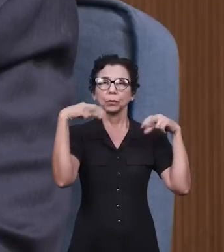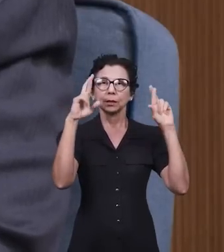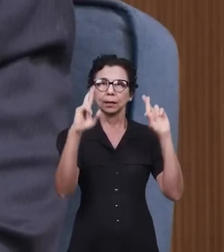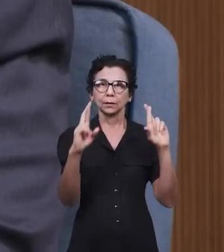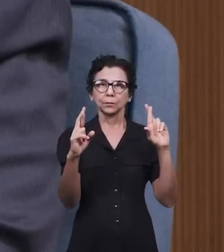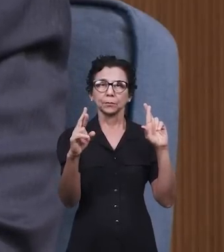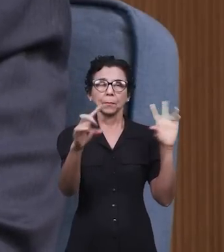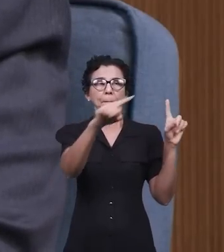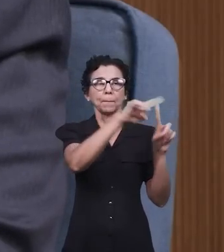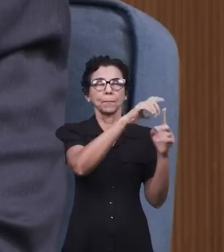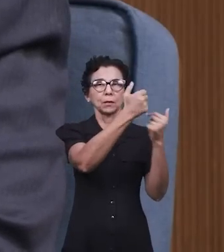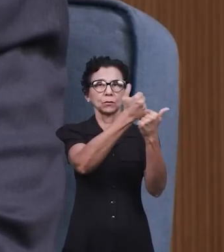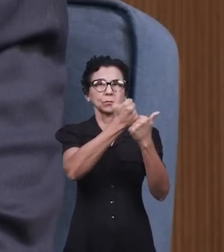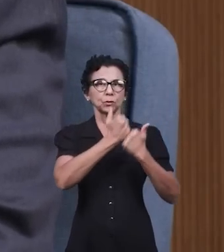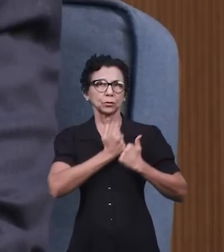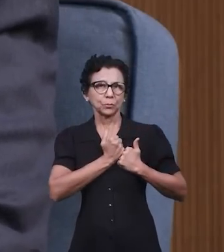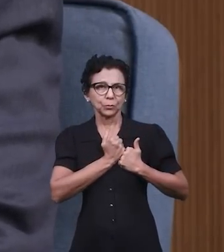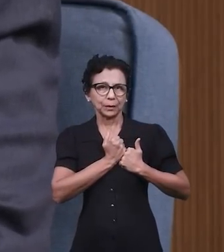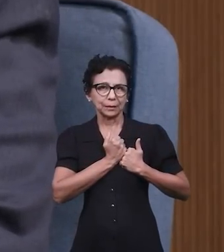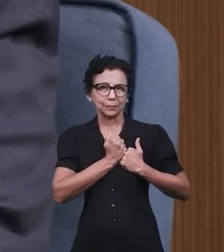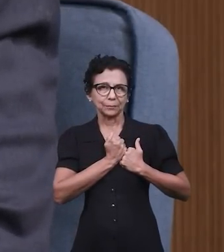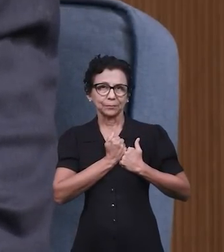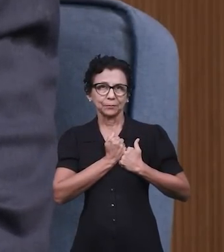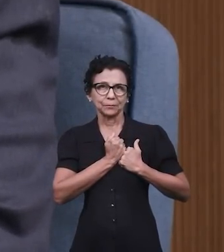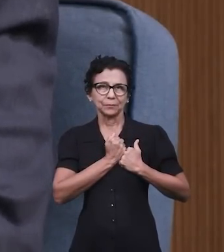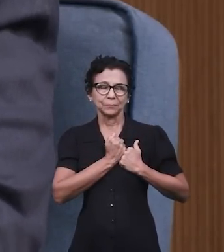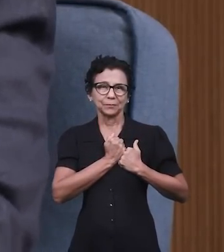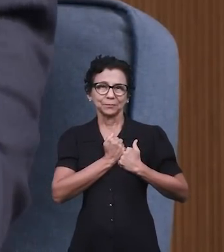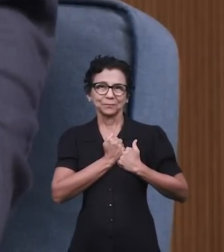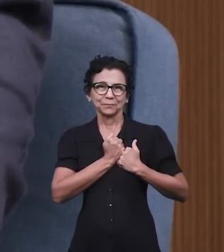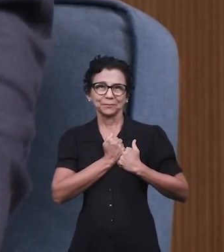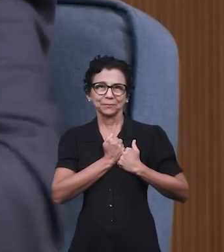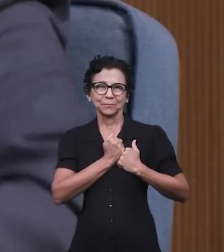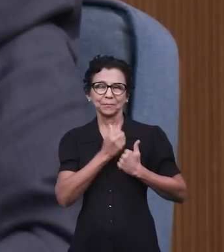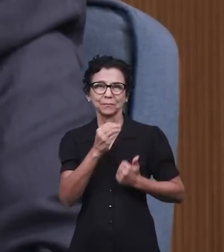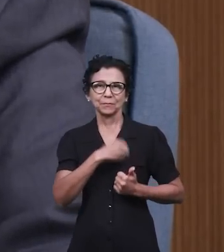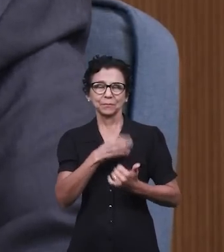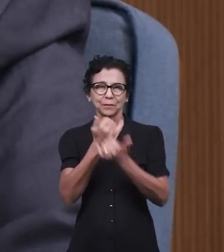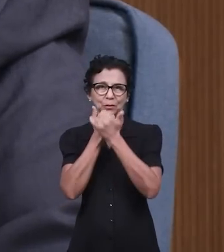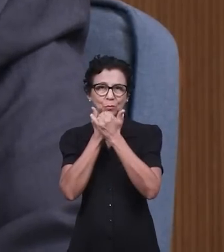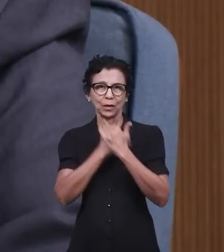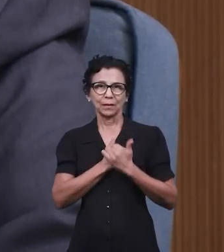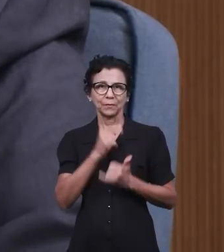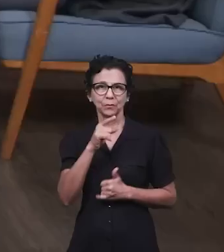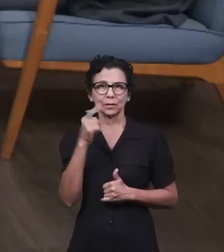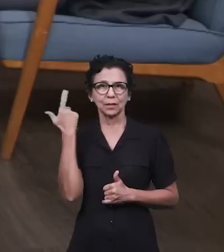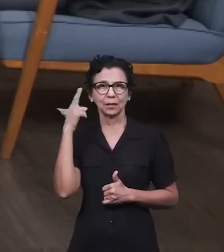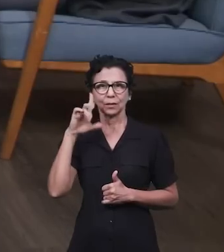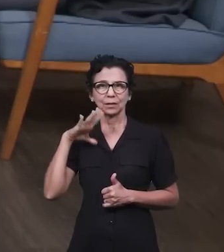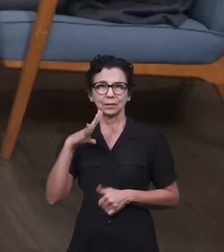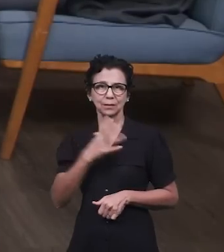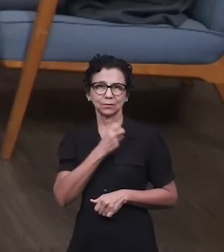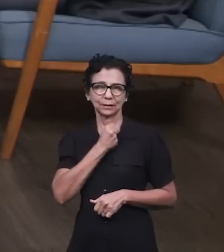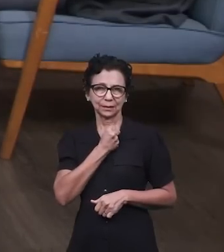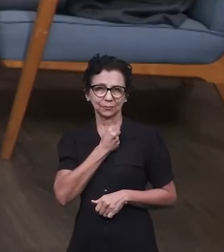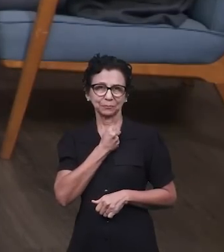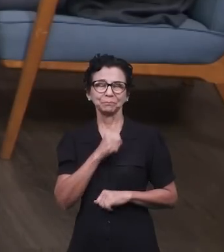na sua vida o fim da carreira, que é a coroa da vida. Glória a Jesus. Só